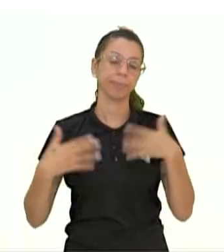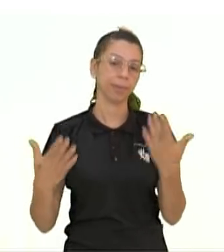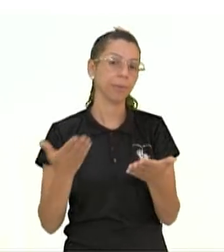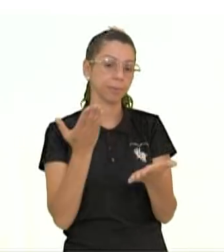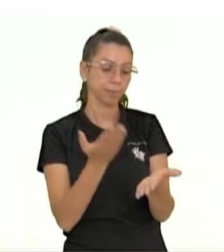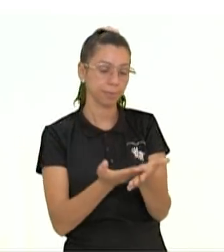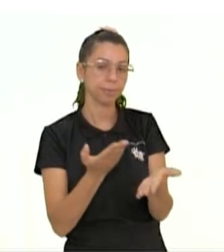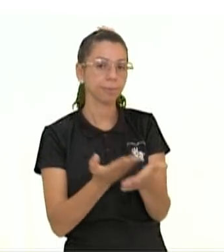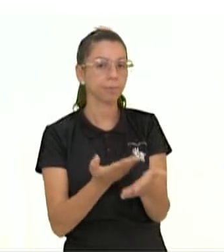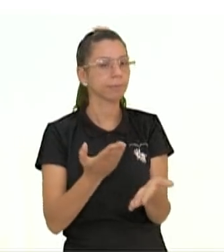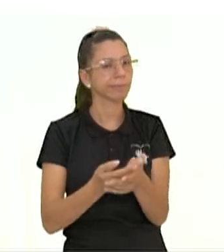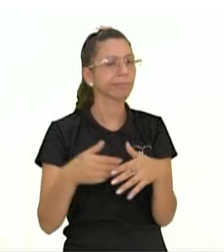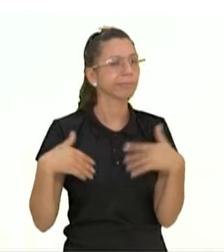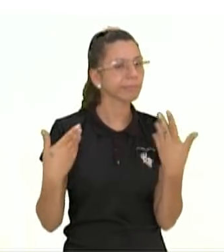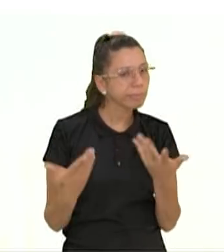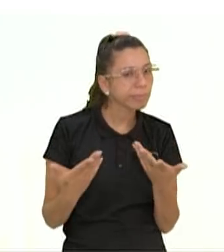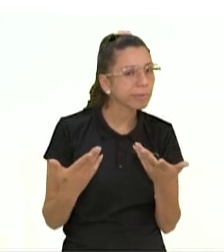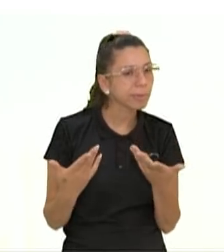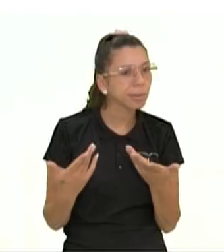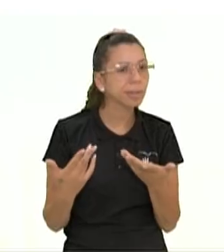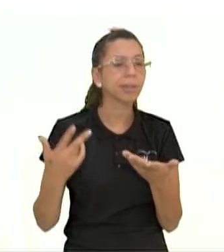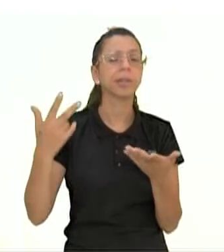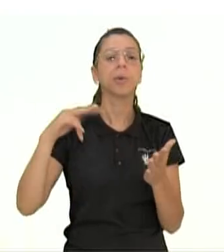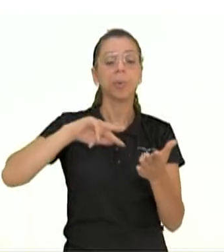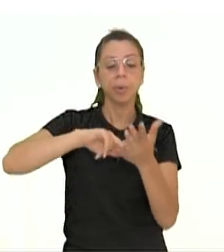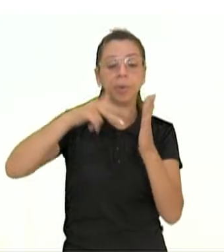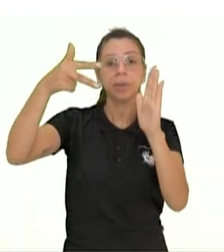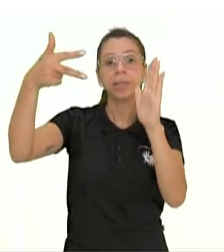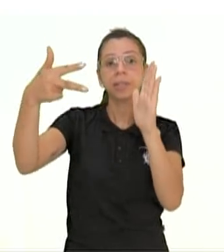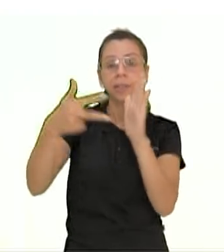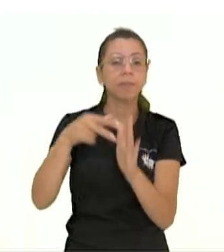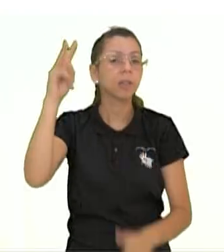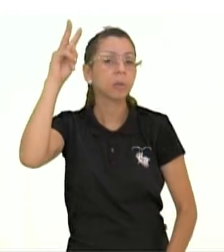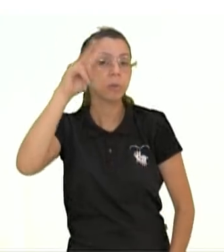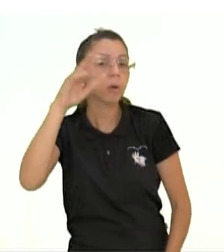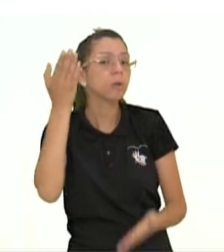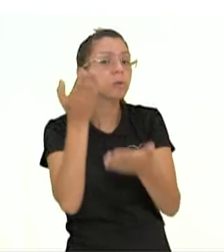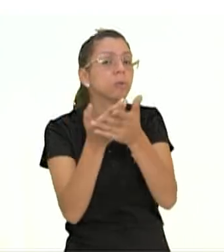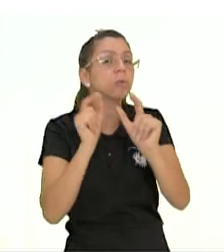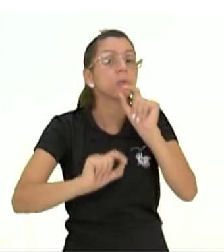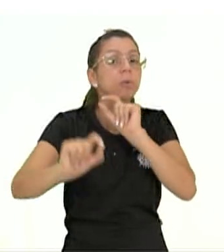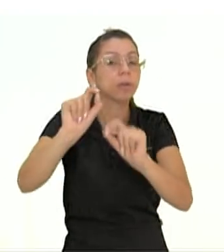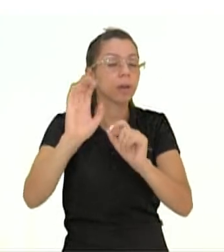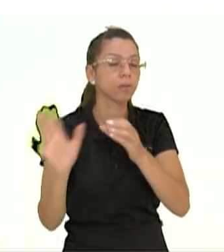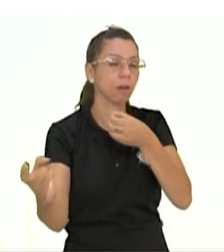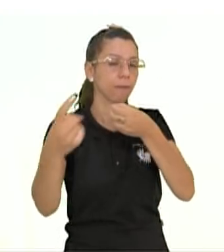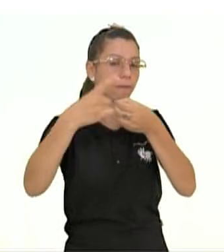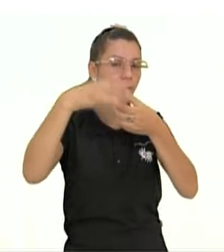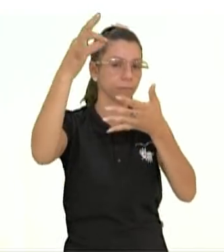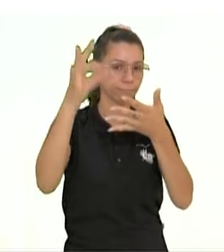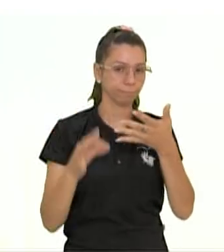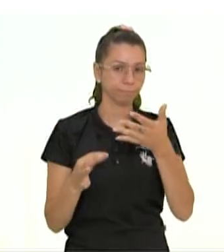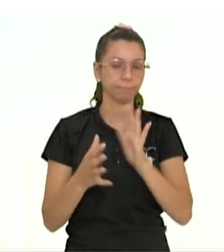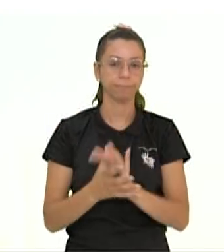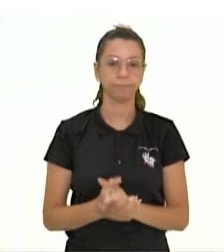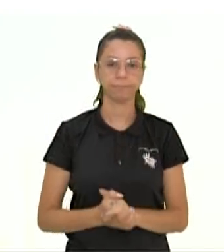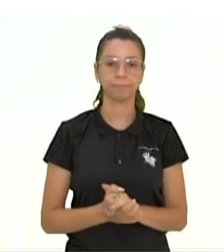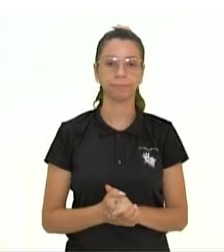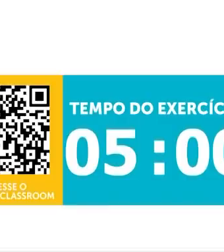nosso estudo, afinal, o que a história estuda? Daqui a pouquinho eu volto com vocês, corrigimos juntos.